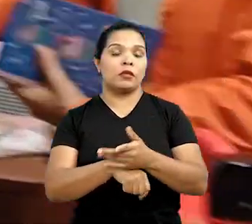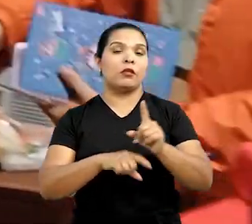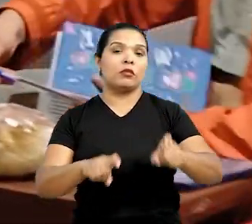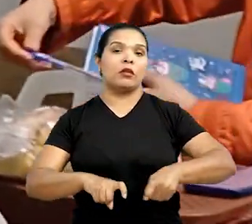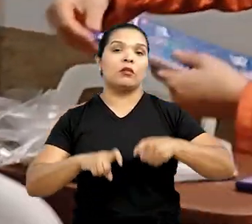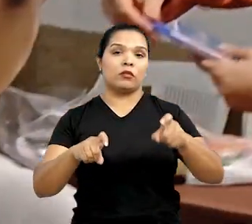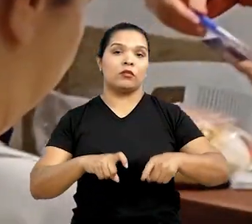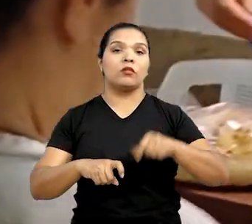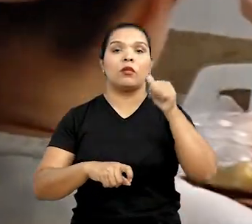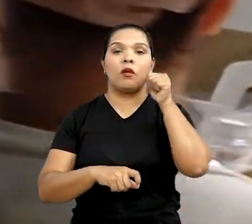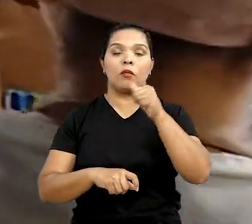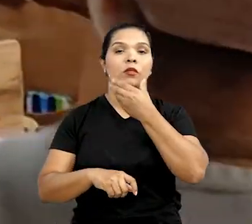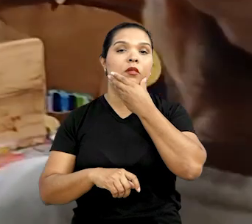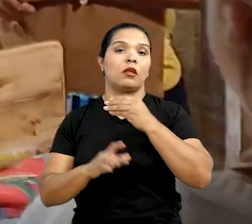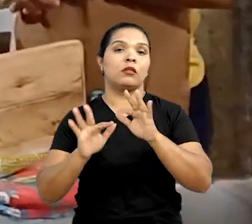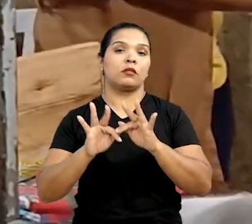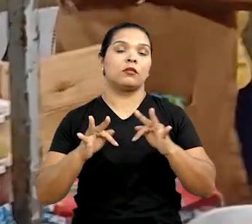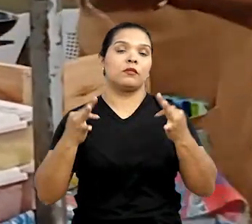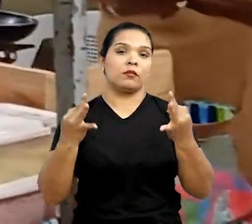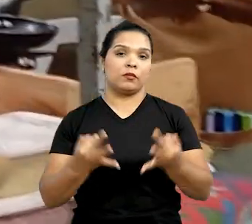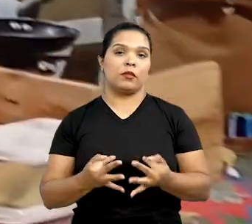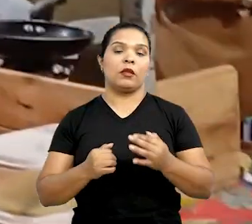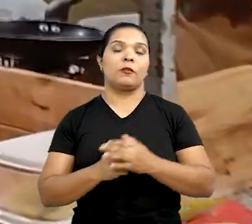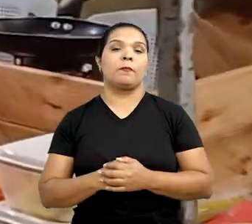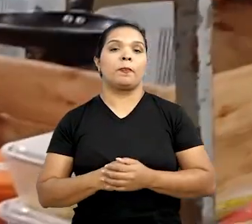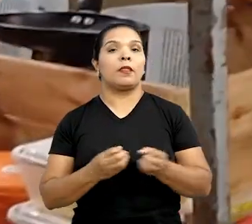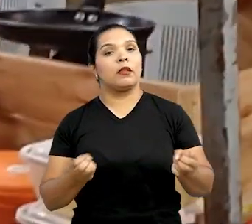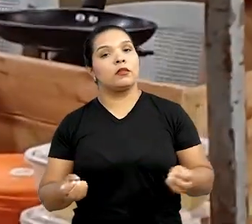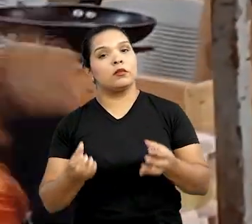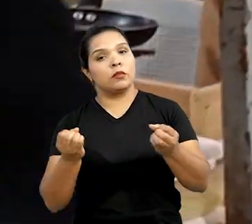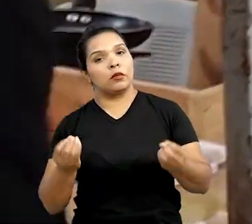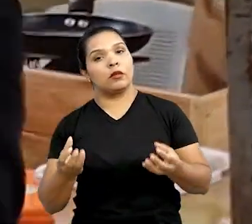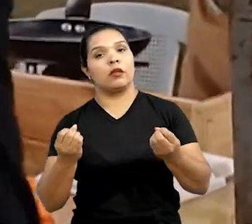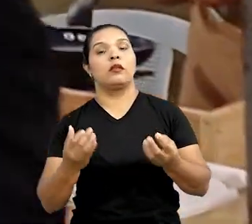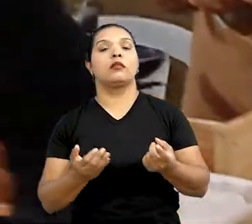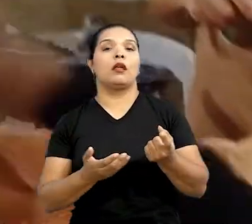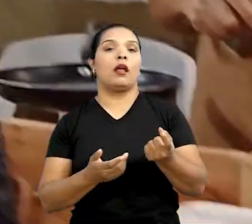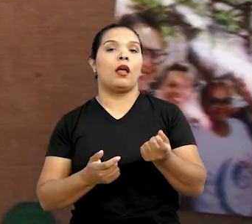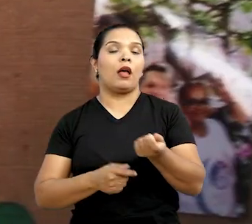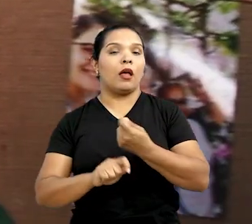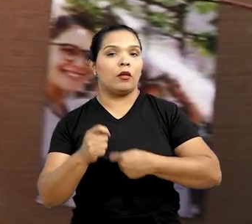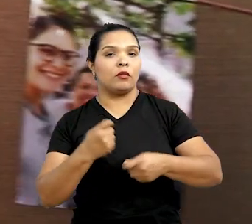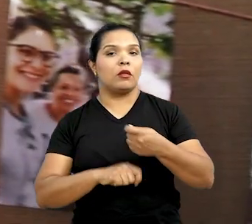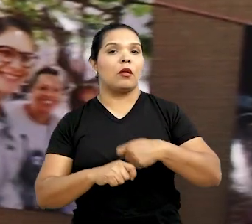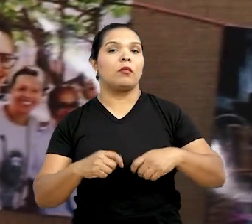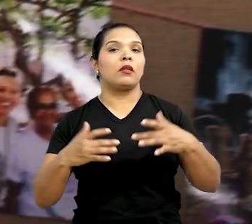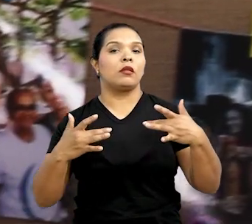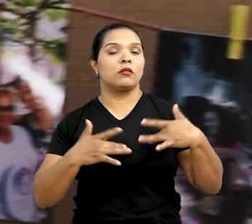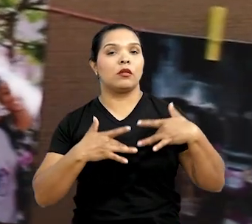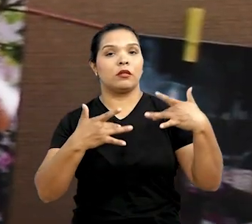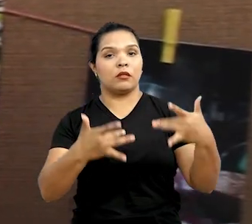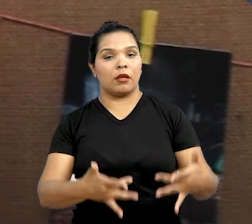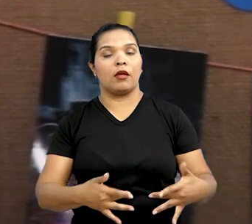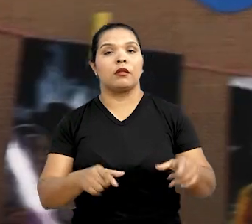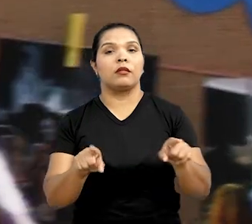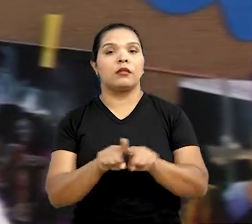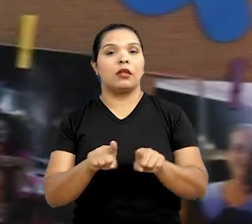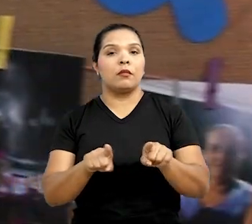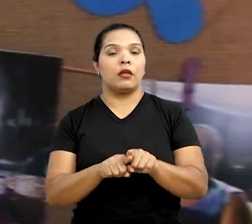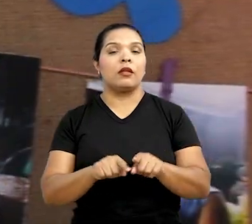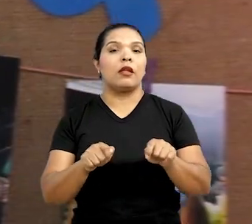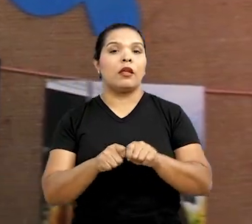de agricultoras e agricultores familiares, estimulando a economia solidária. A feira Prosas do Campo